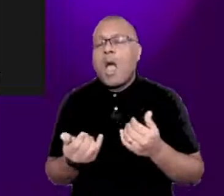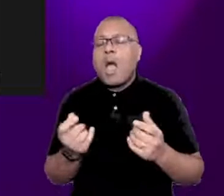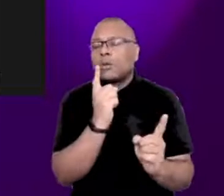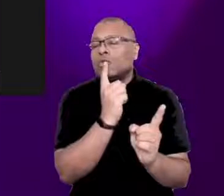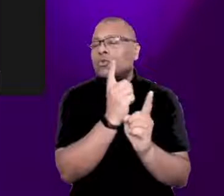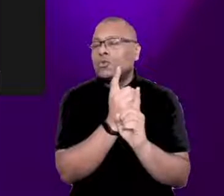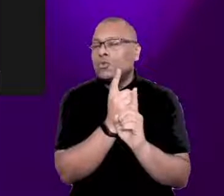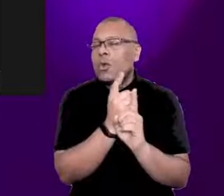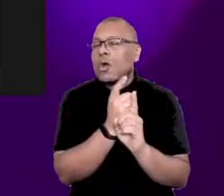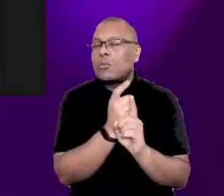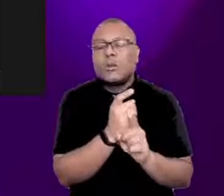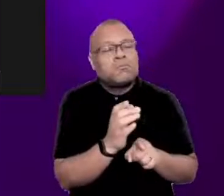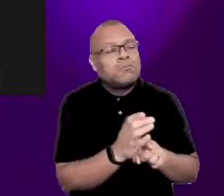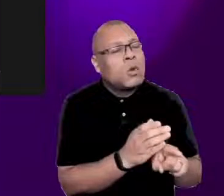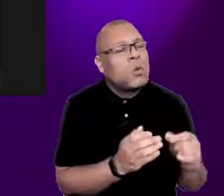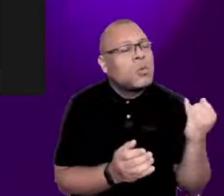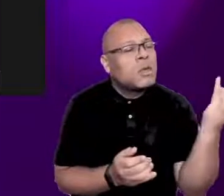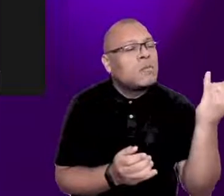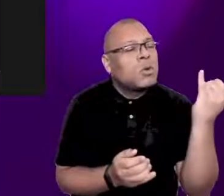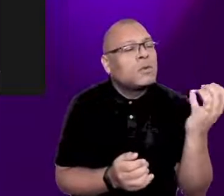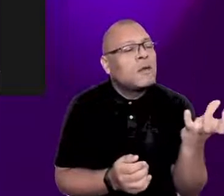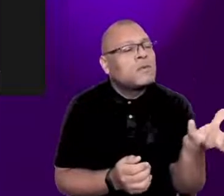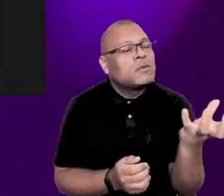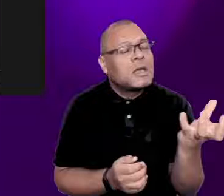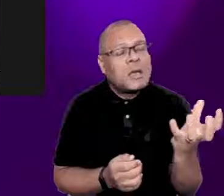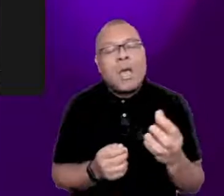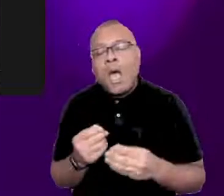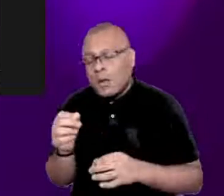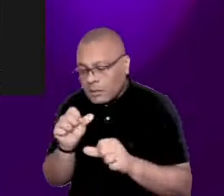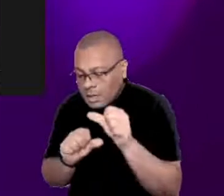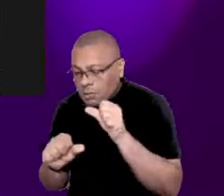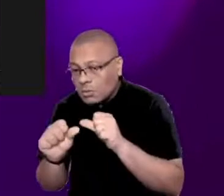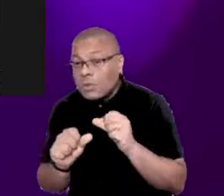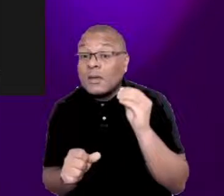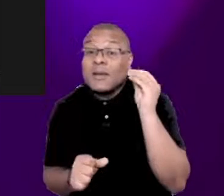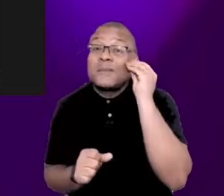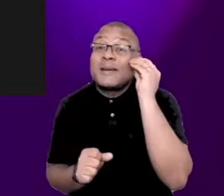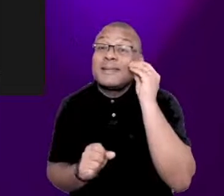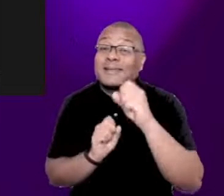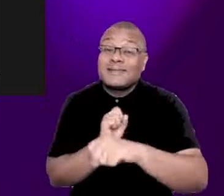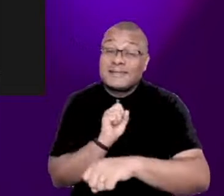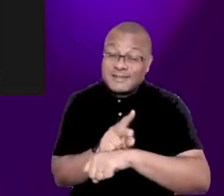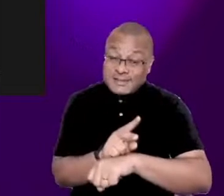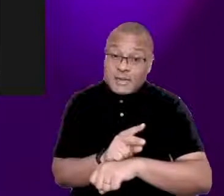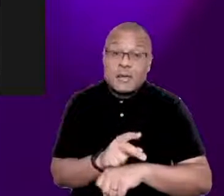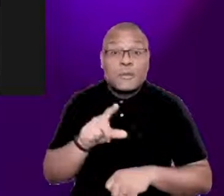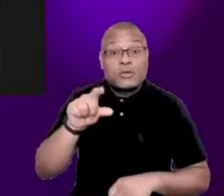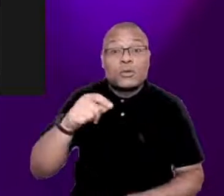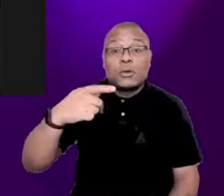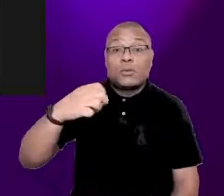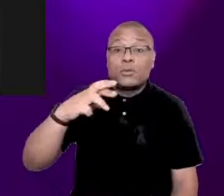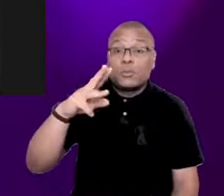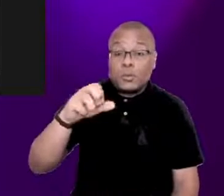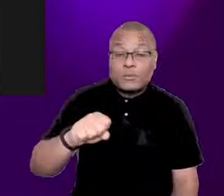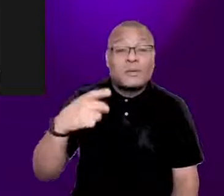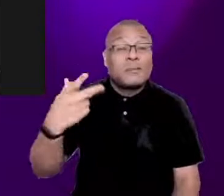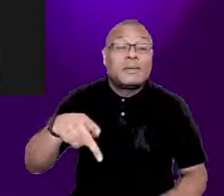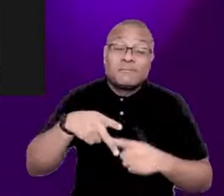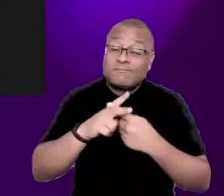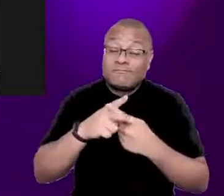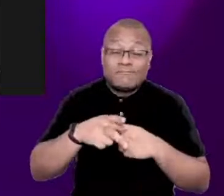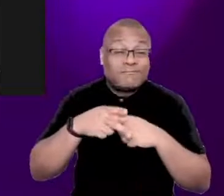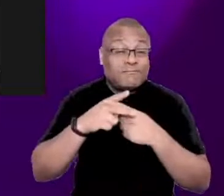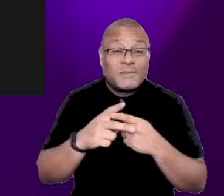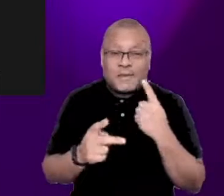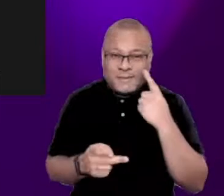o que importa para você, o que você quer, e isso a gente usa para fazer o dashboard e selecionar os prompts. Mas nós precisamos de ferramentas.